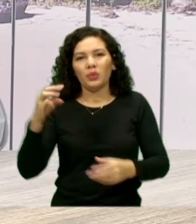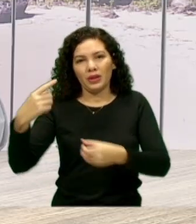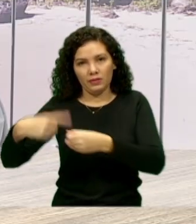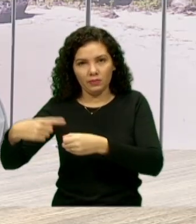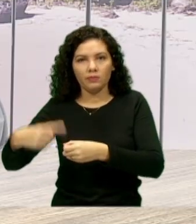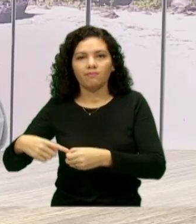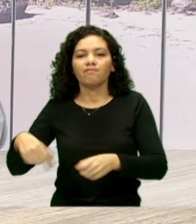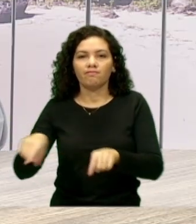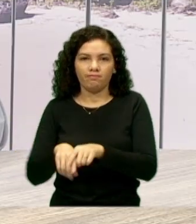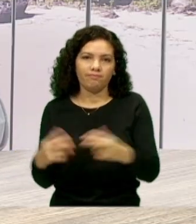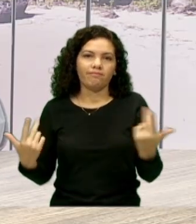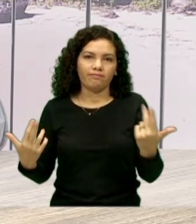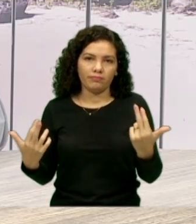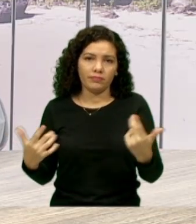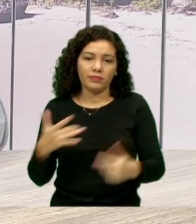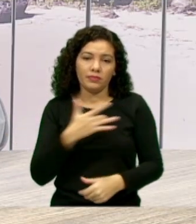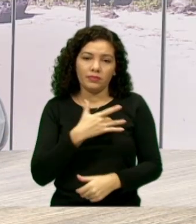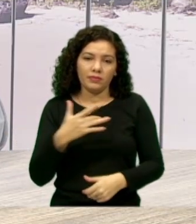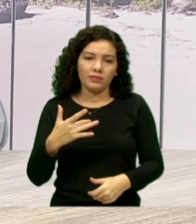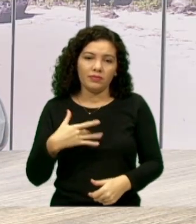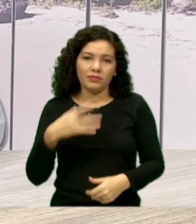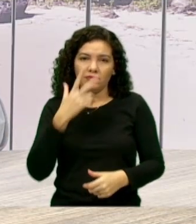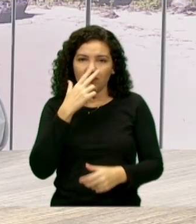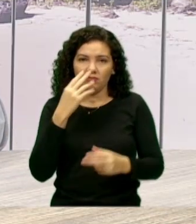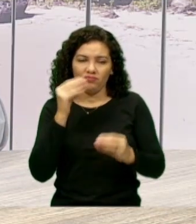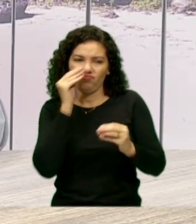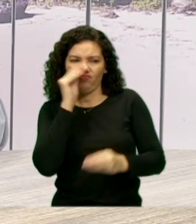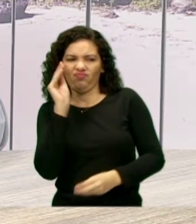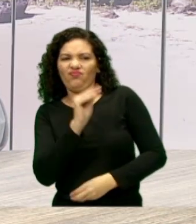município. A saúde é tratada com muito desrespeito,